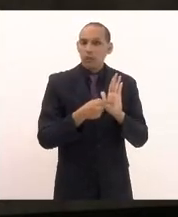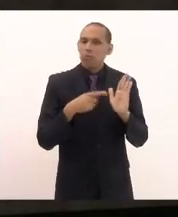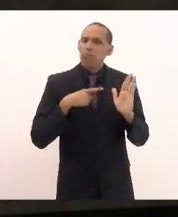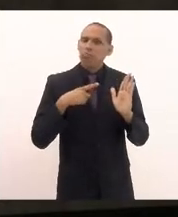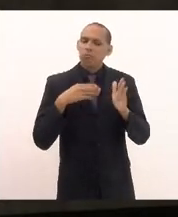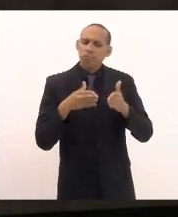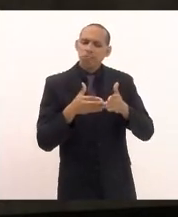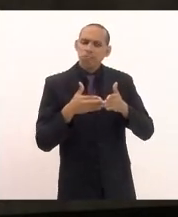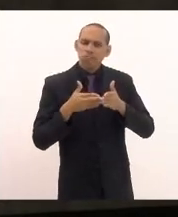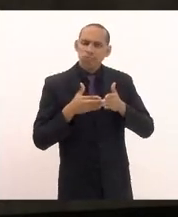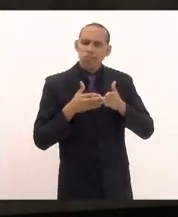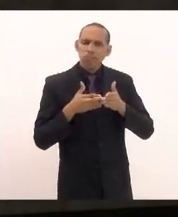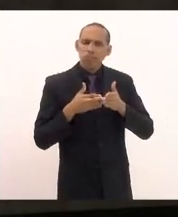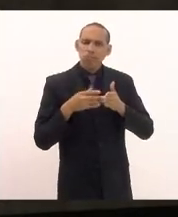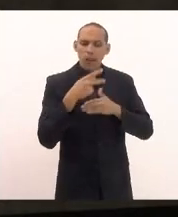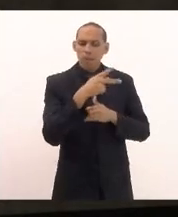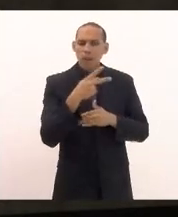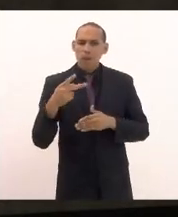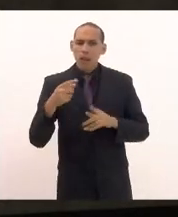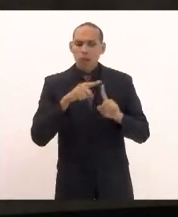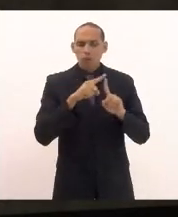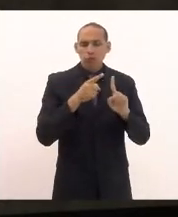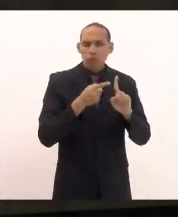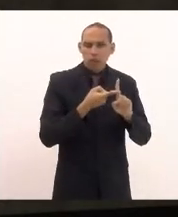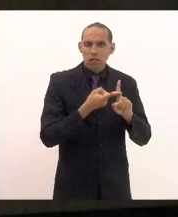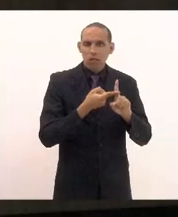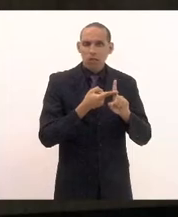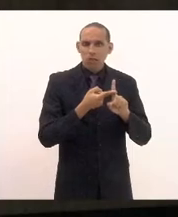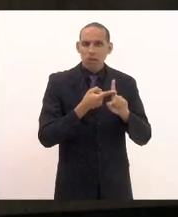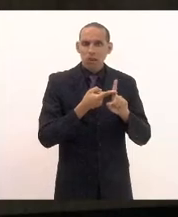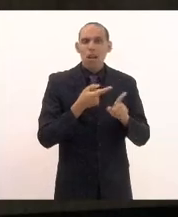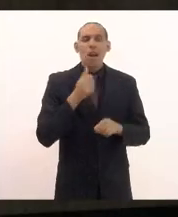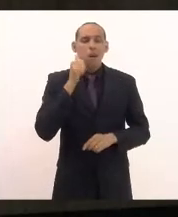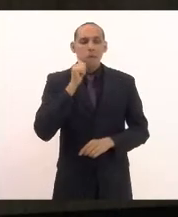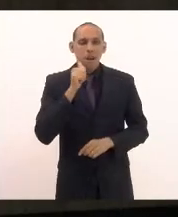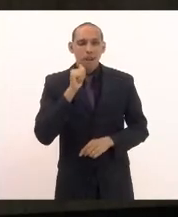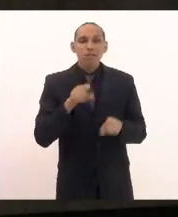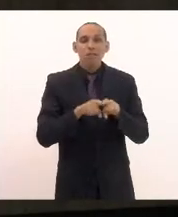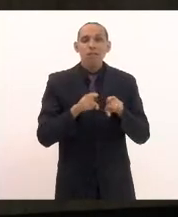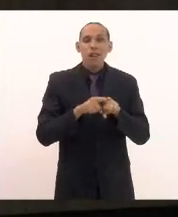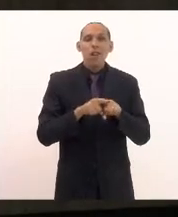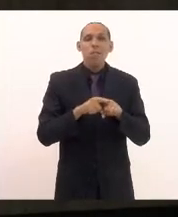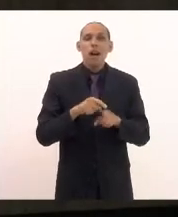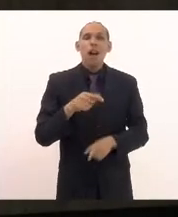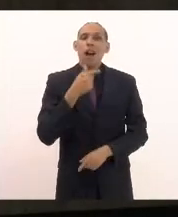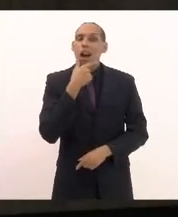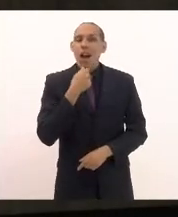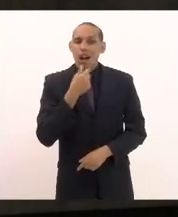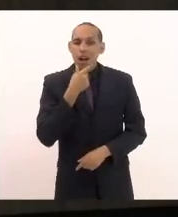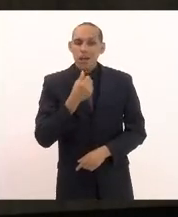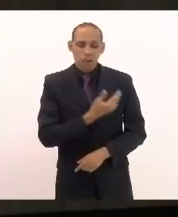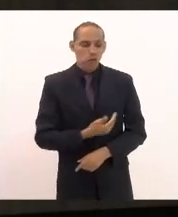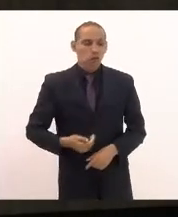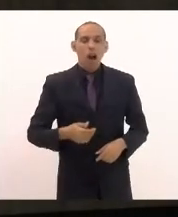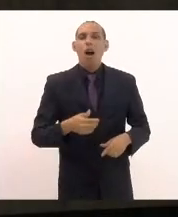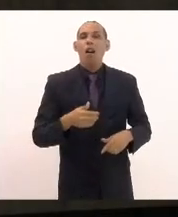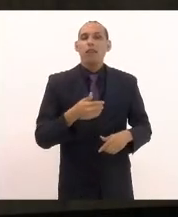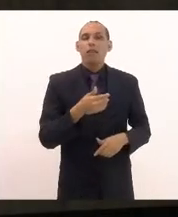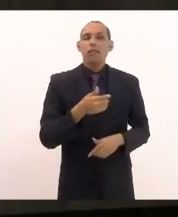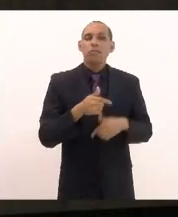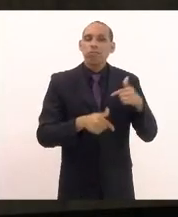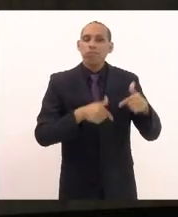licenças à gestante, maternidade e paternidade dos servidores públicos